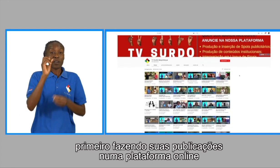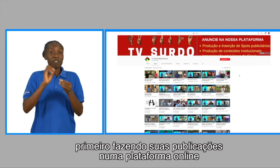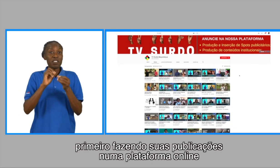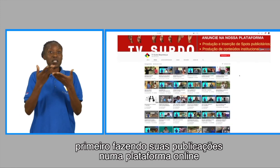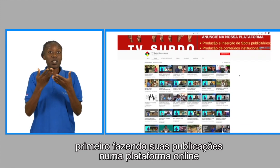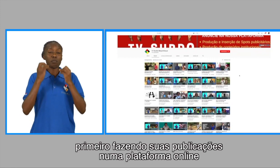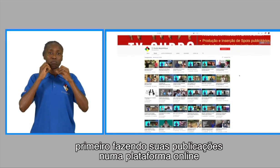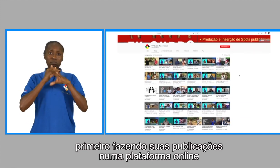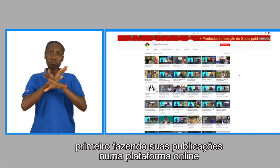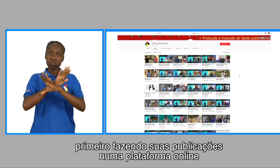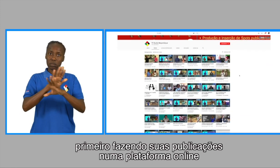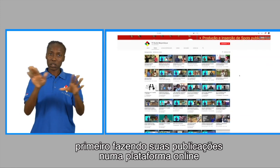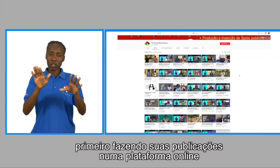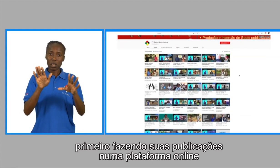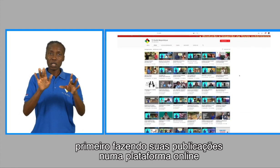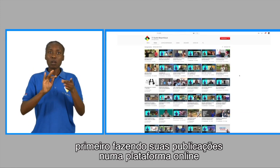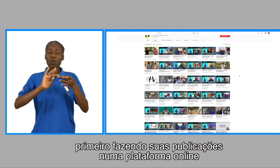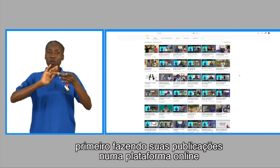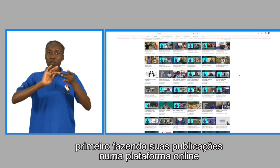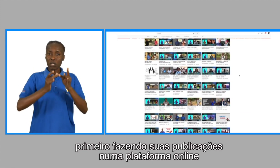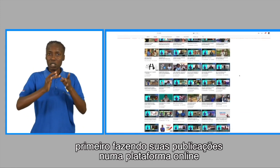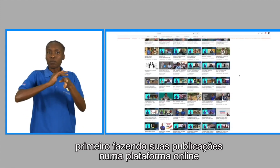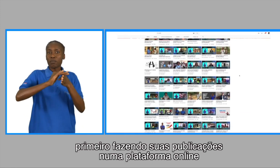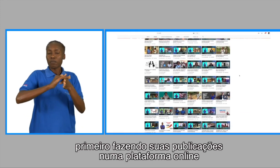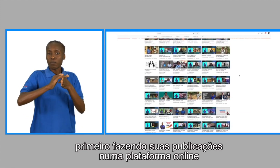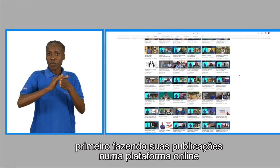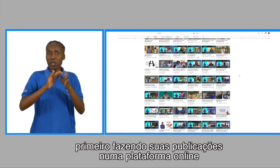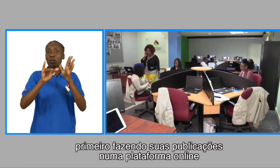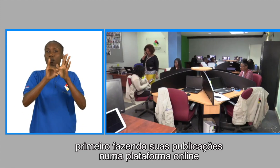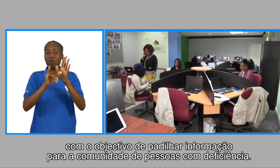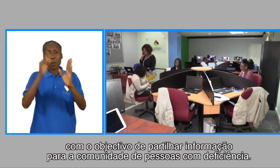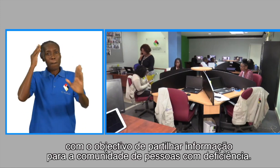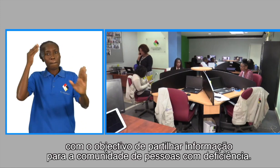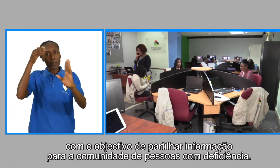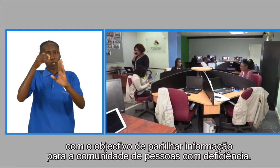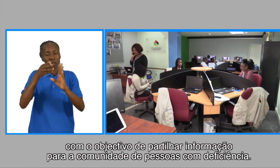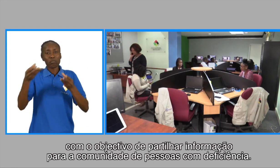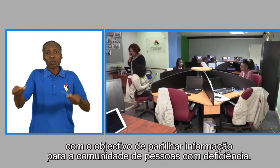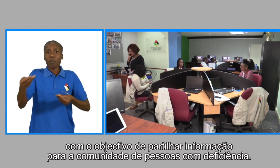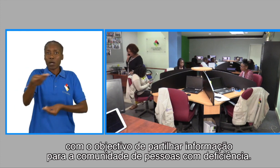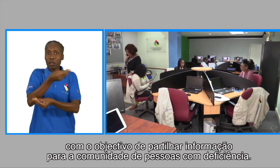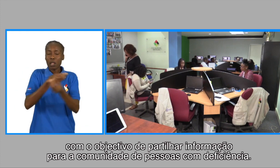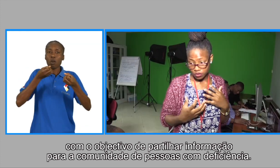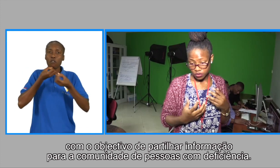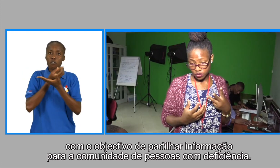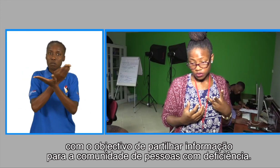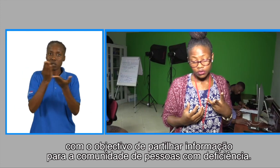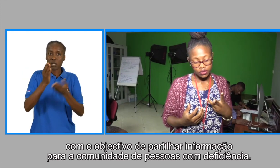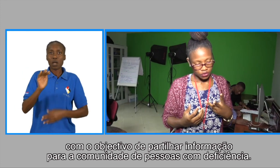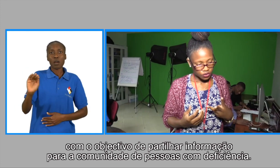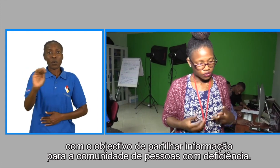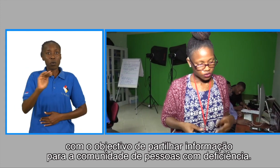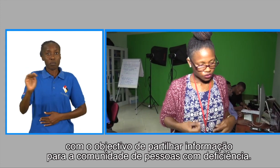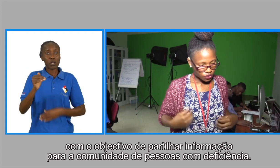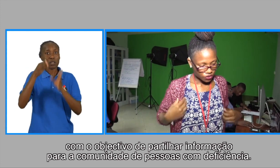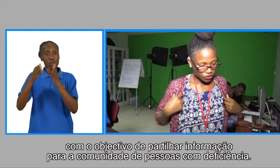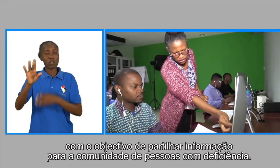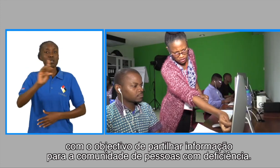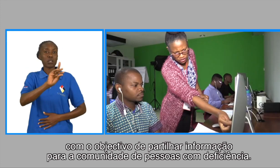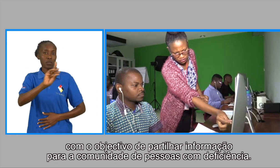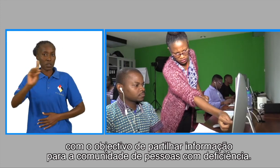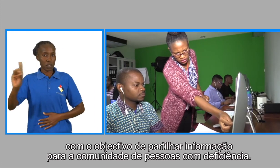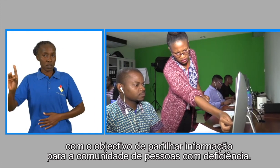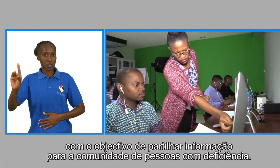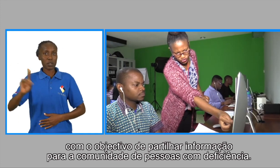primeiro fazendo suas publicações numa plataforma online com o objetivo de partilhar informação para a comunidade